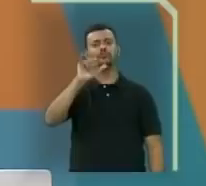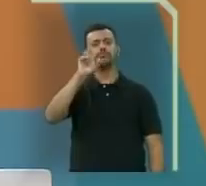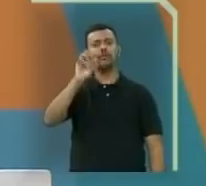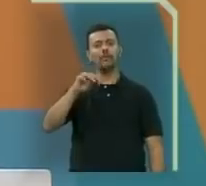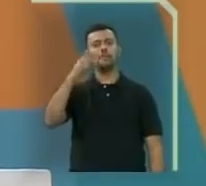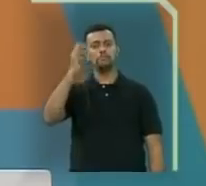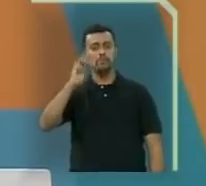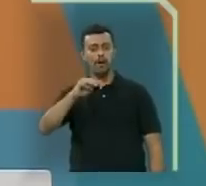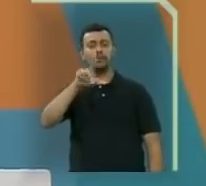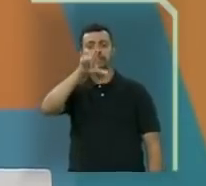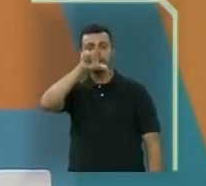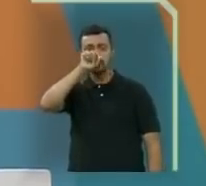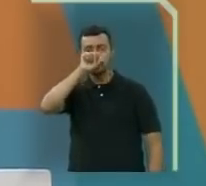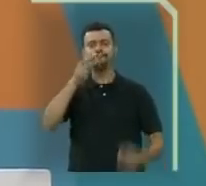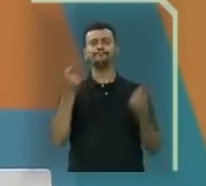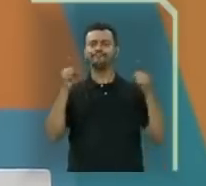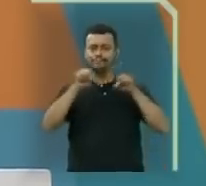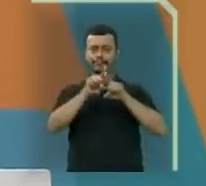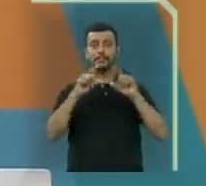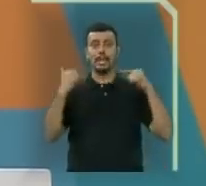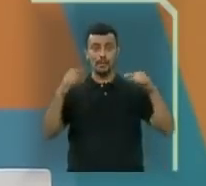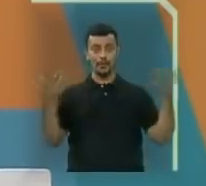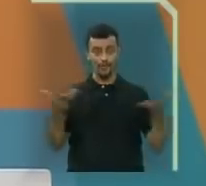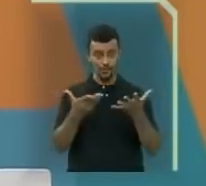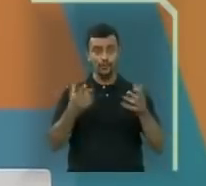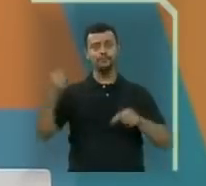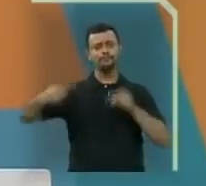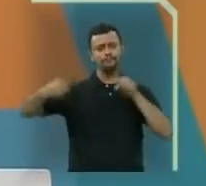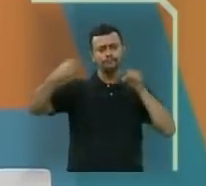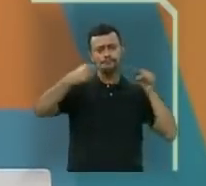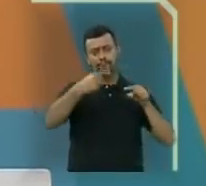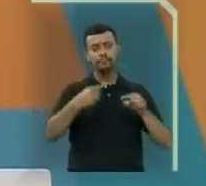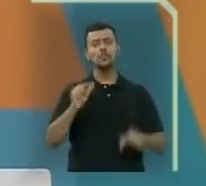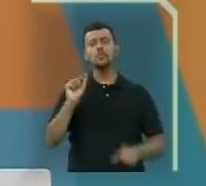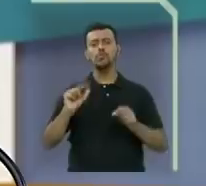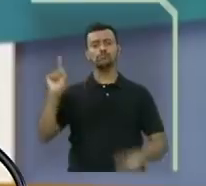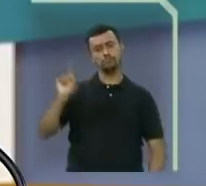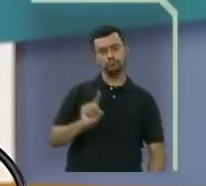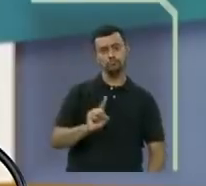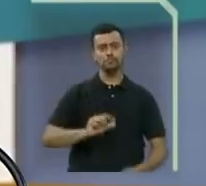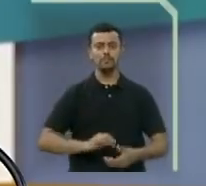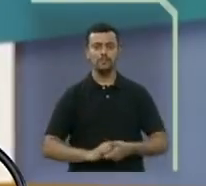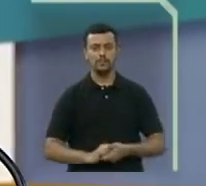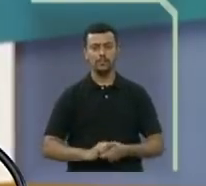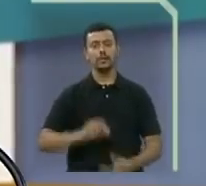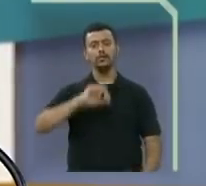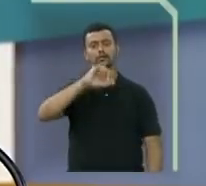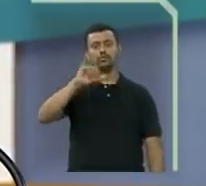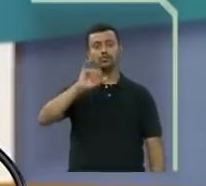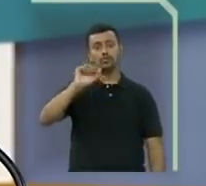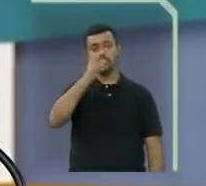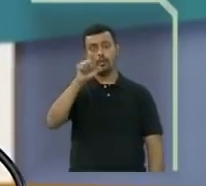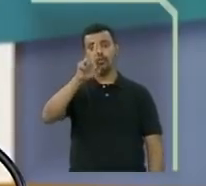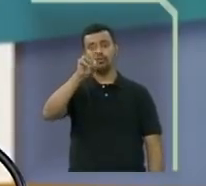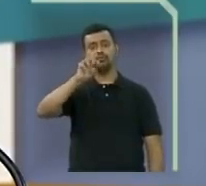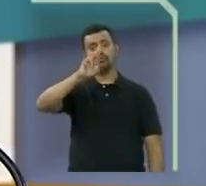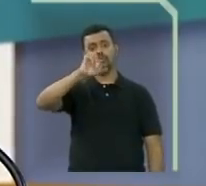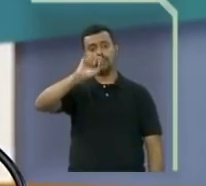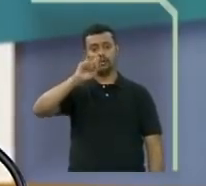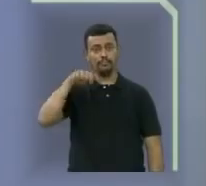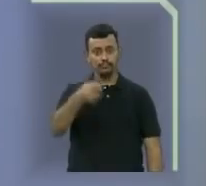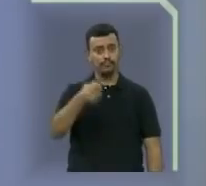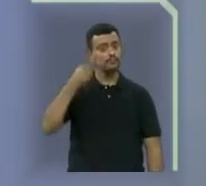Twitter. Para o debate de hoje, estão presentes João Dória, do PSDB,